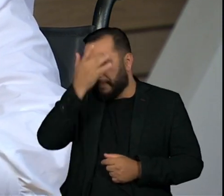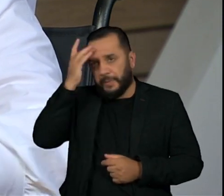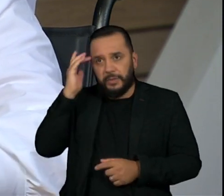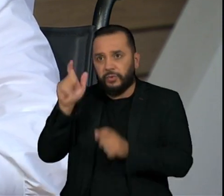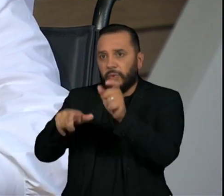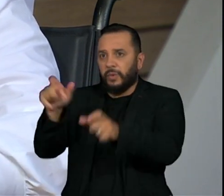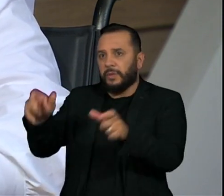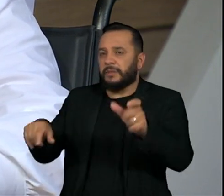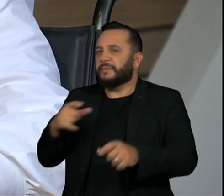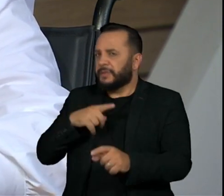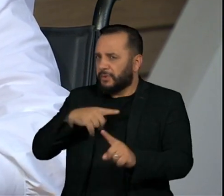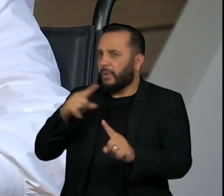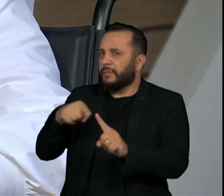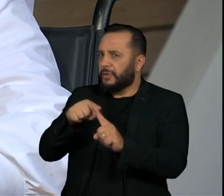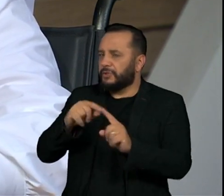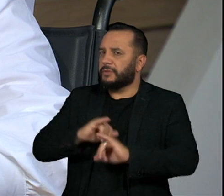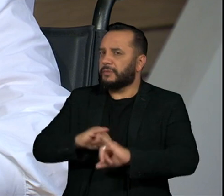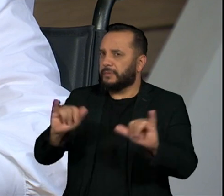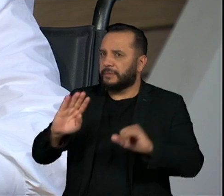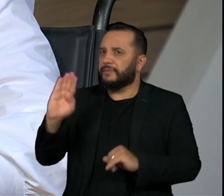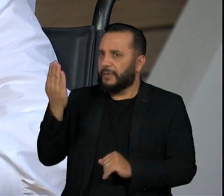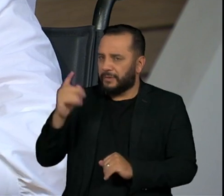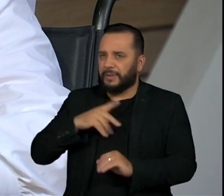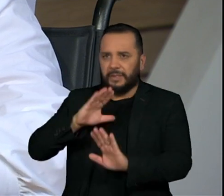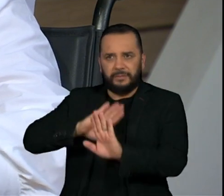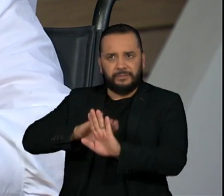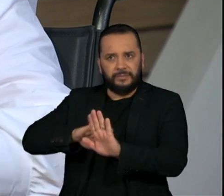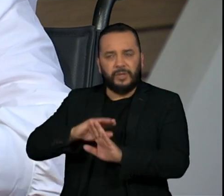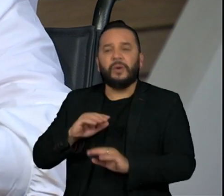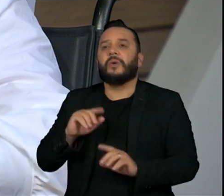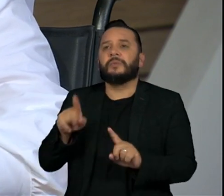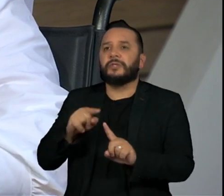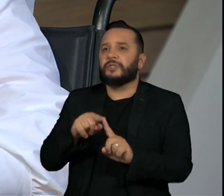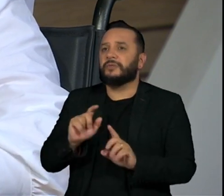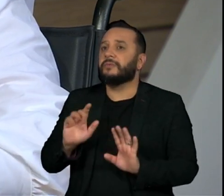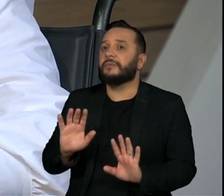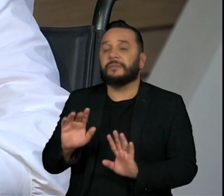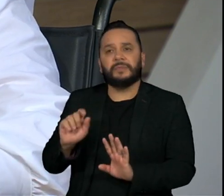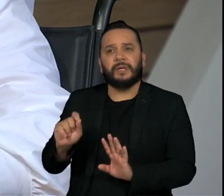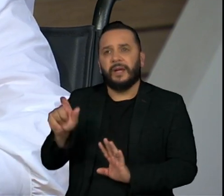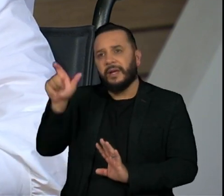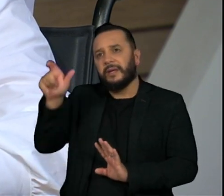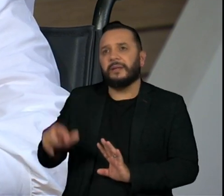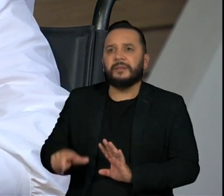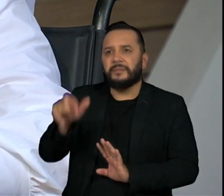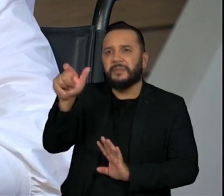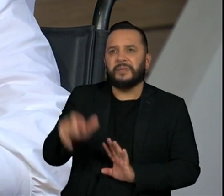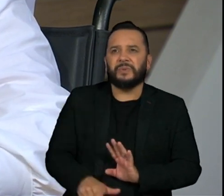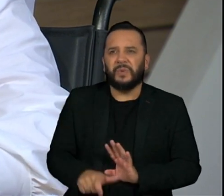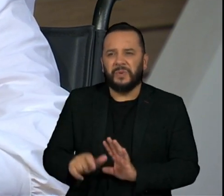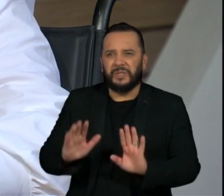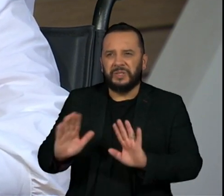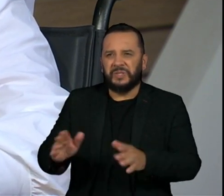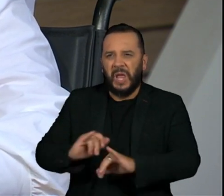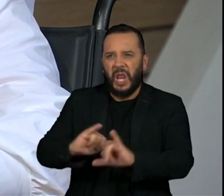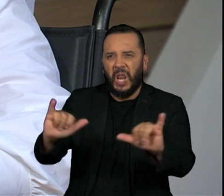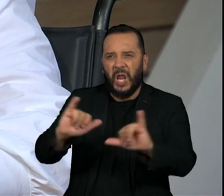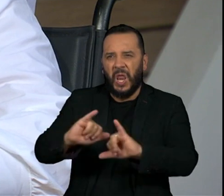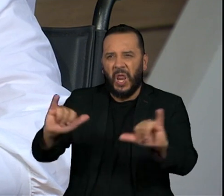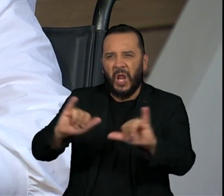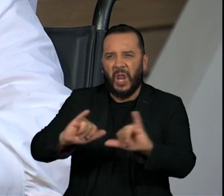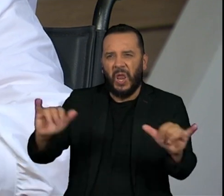um objetivo com essas informações falsas, né? E quem são as pessoas que disseminam essas